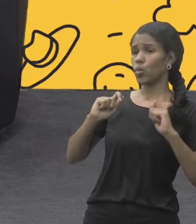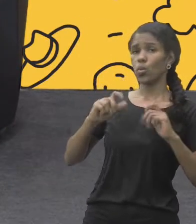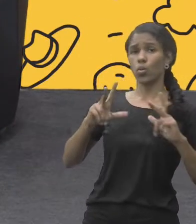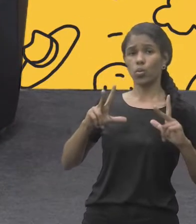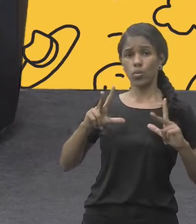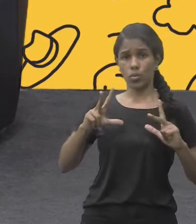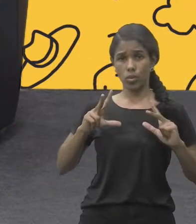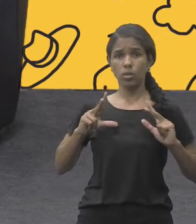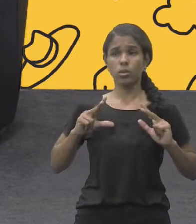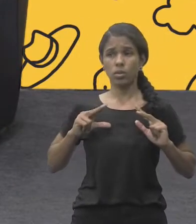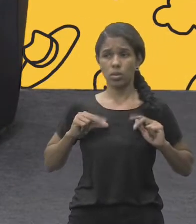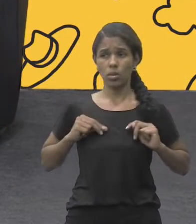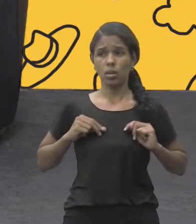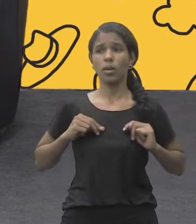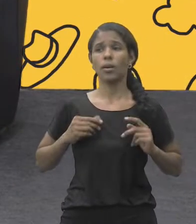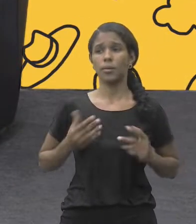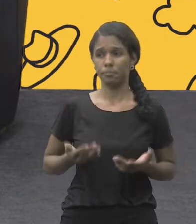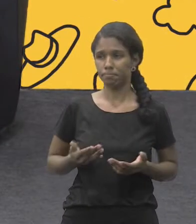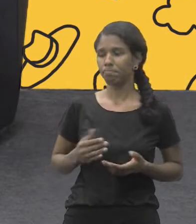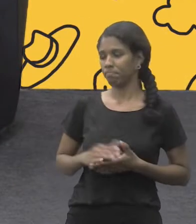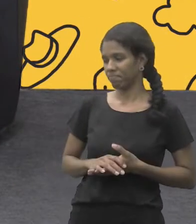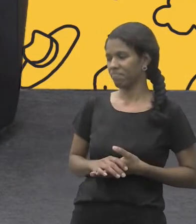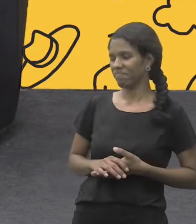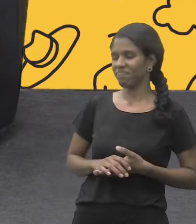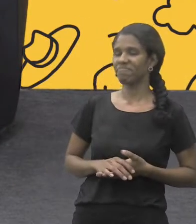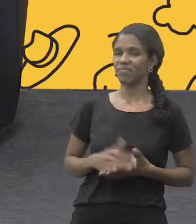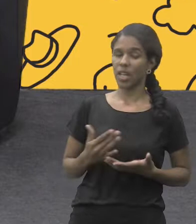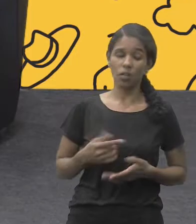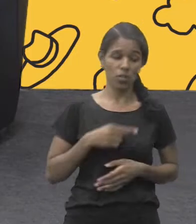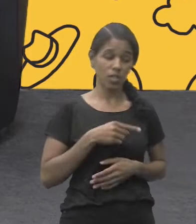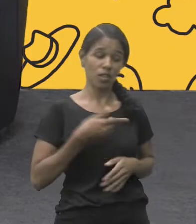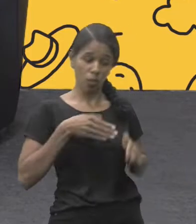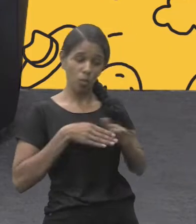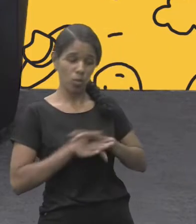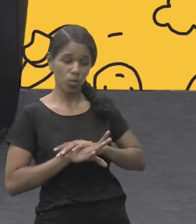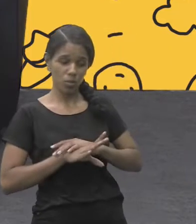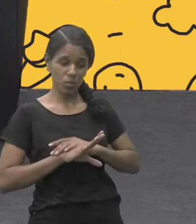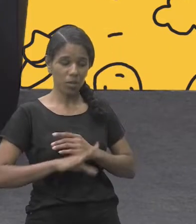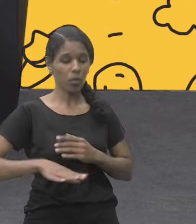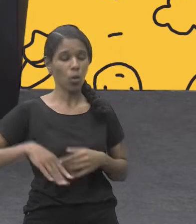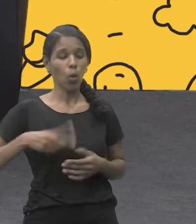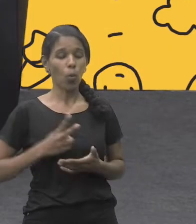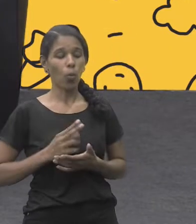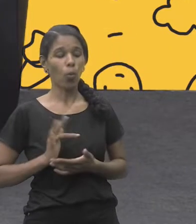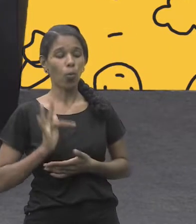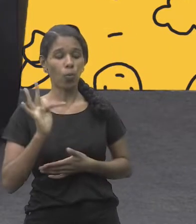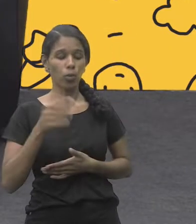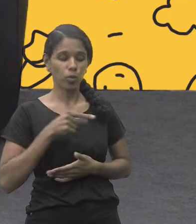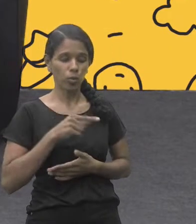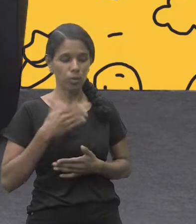você já tá acostumado com as medalhas. Talvez, né? Né? Vamos pra próxima